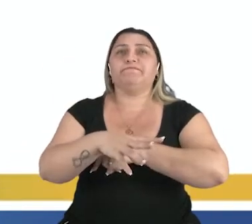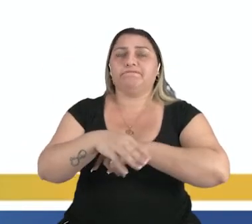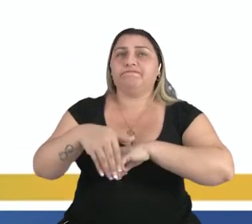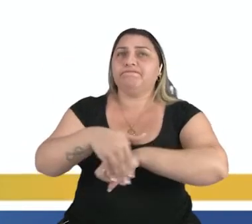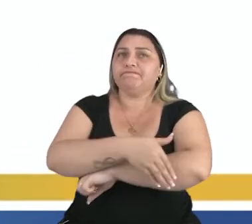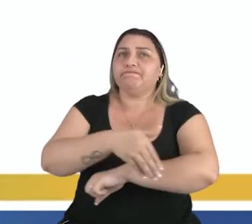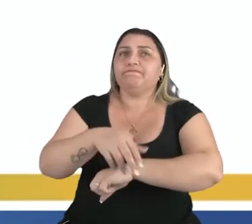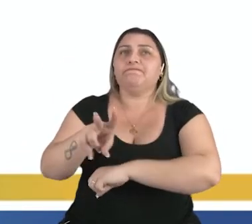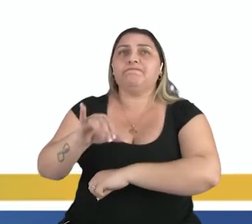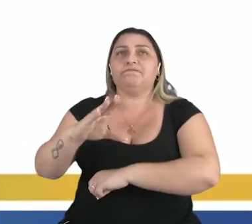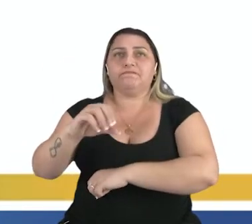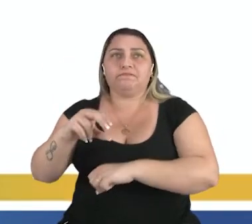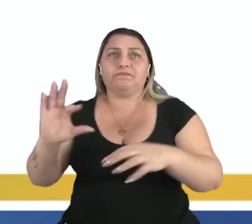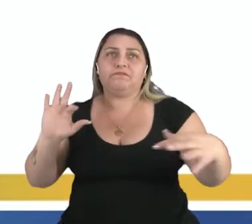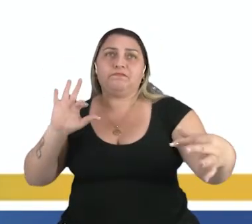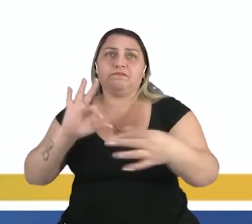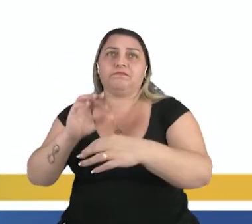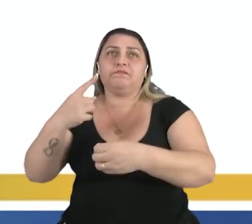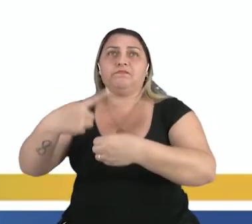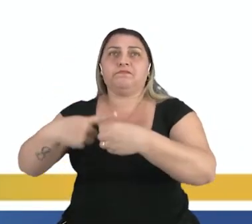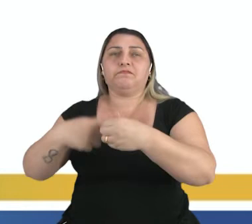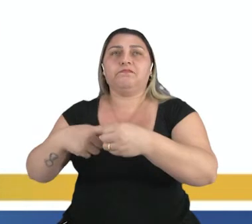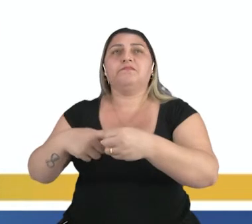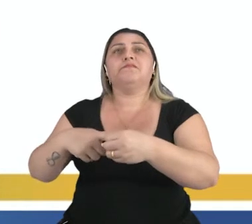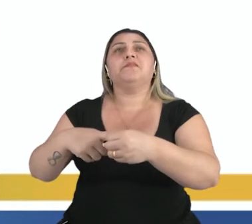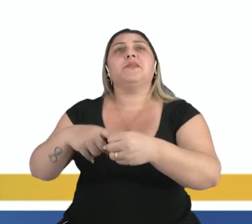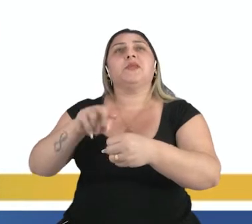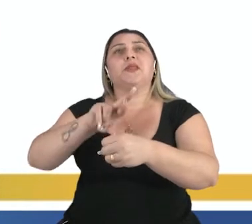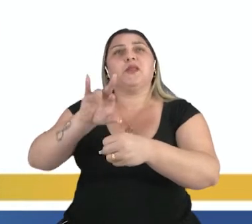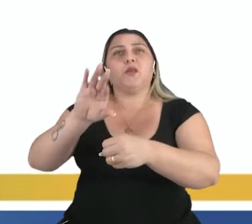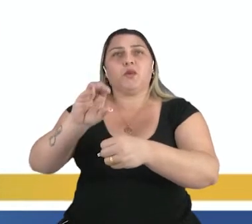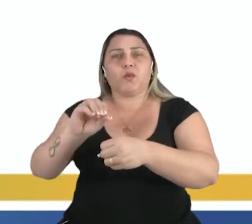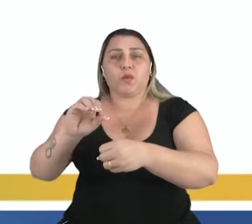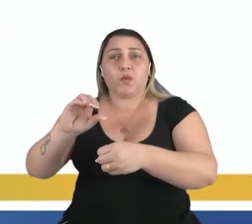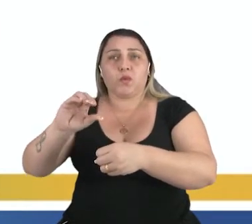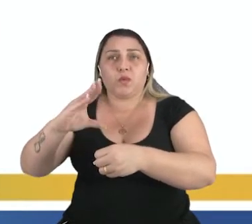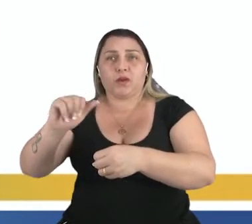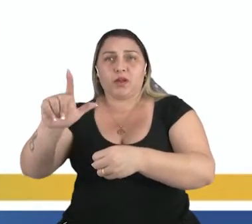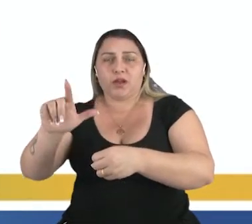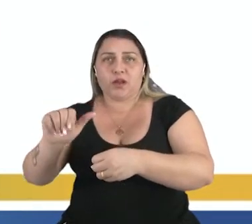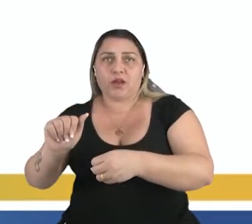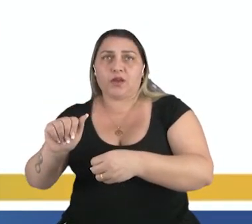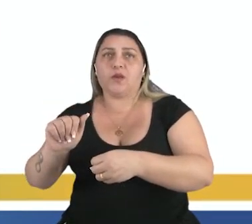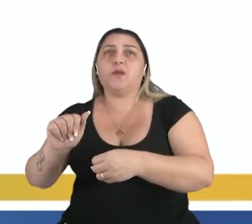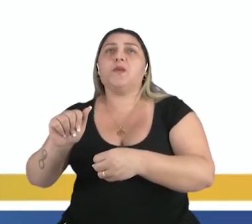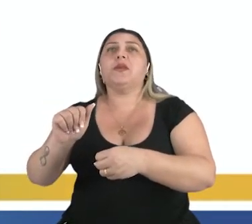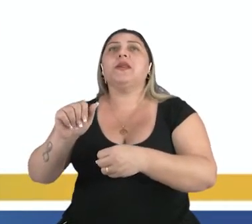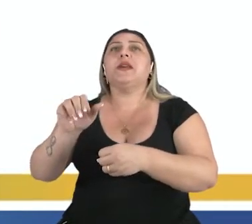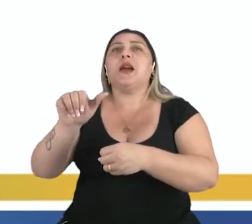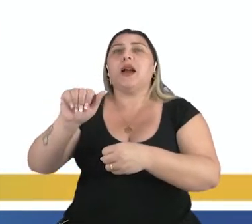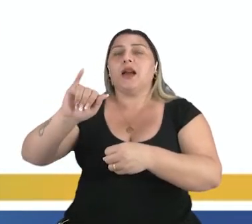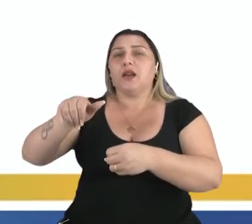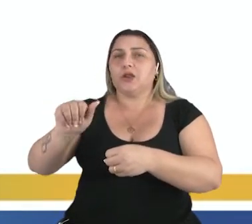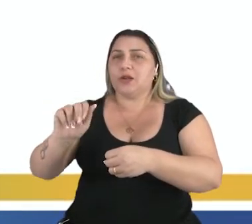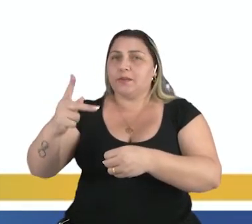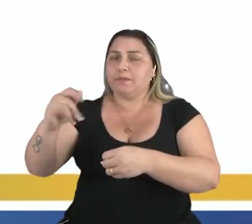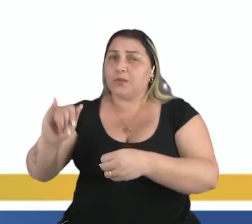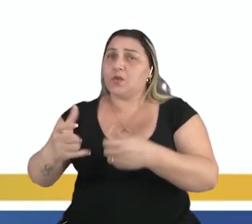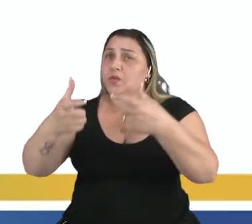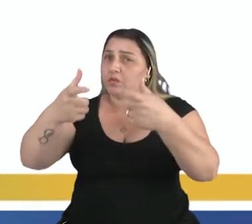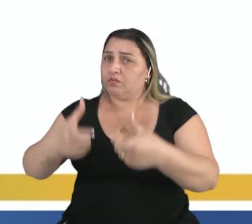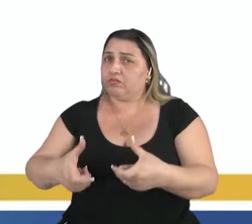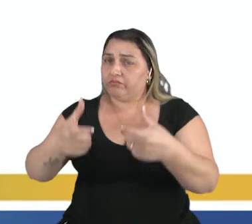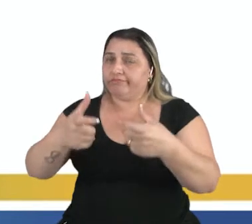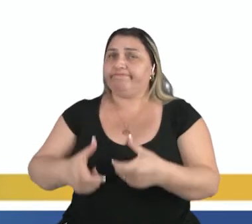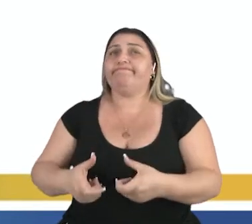estrada vicinal que liga o município de Rio Claro e distrito de Ajapi. Infelizmente, no local em